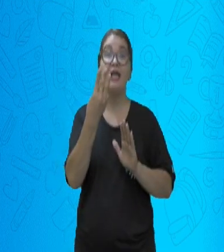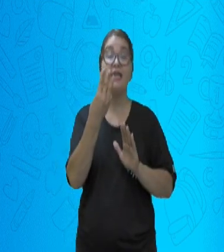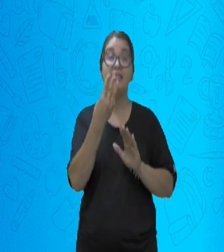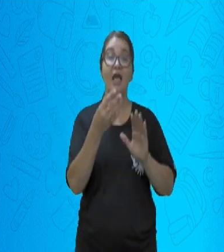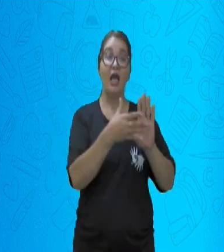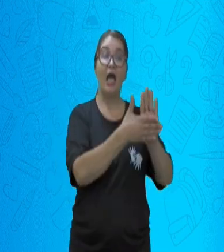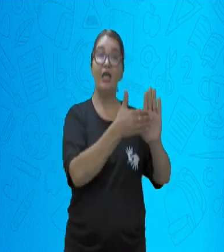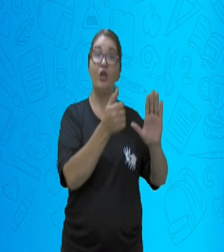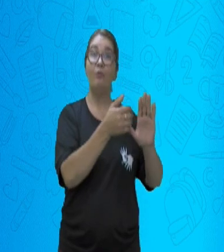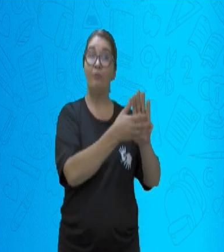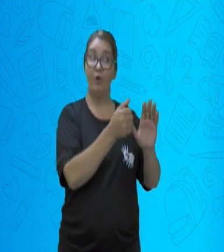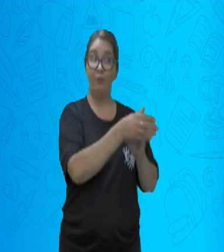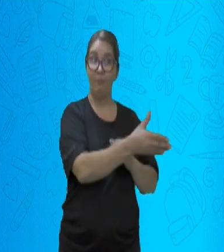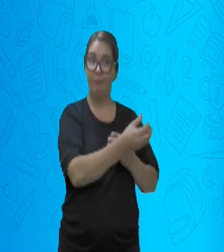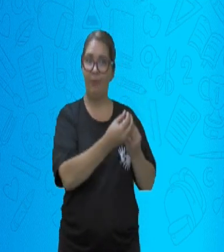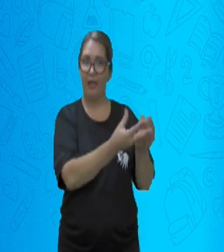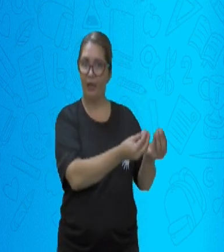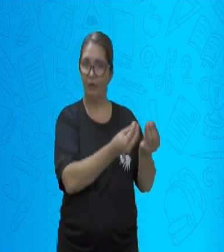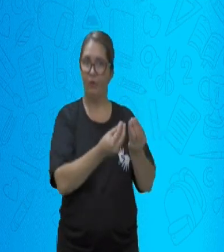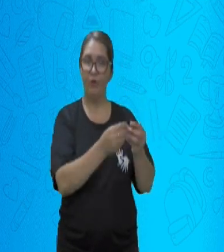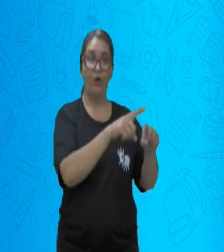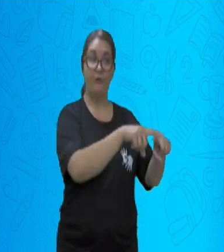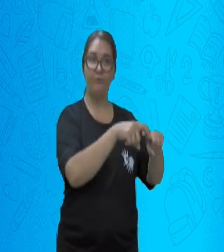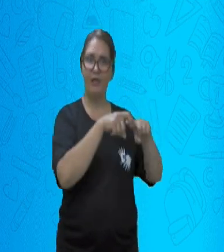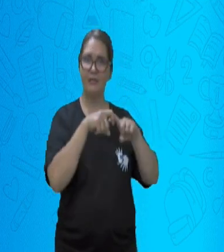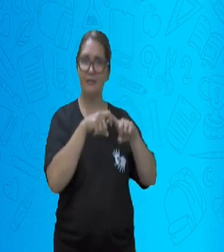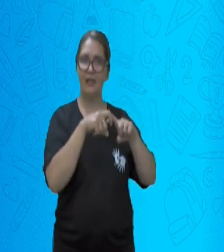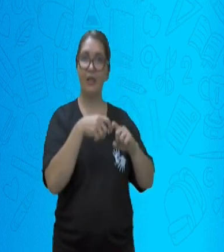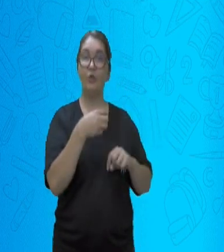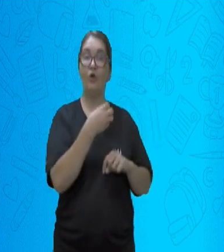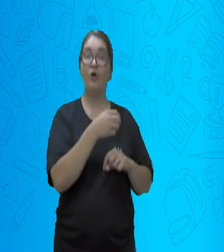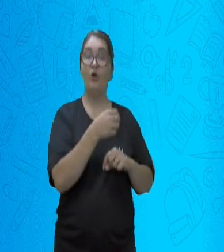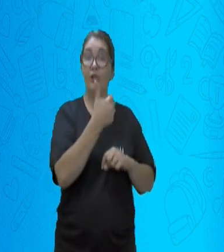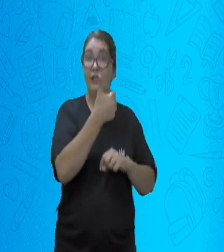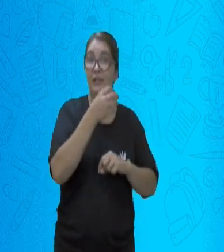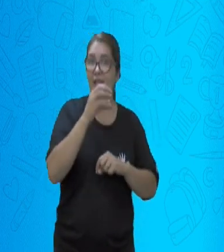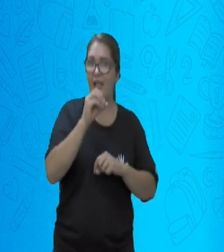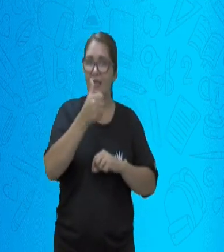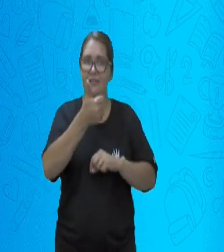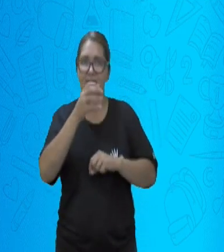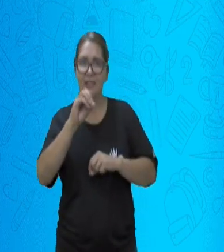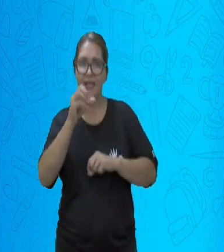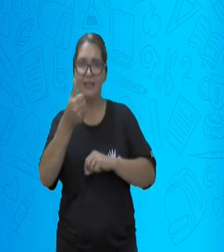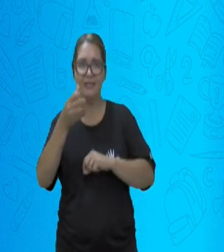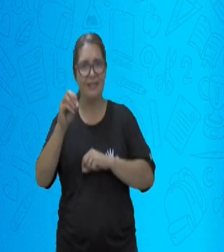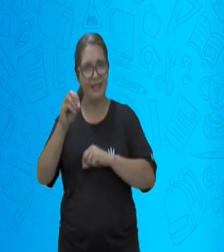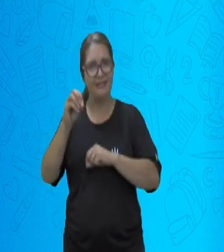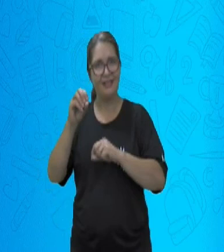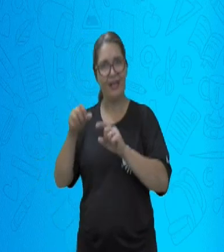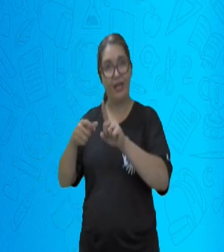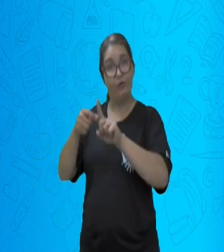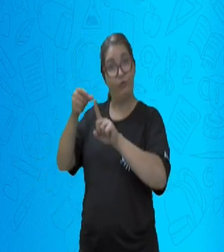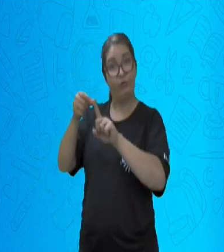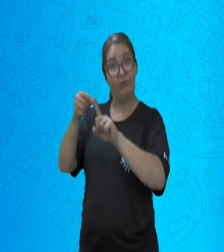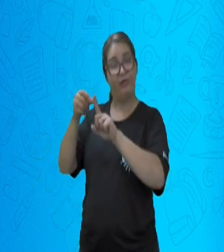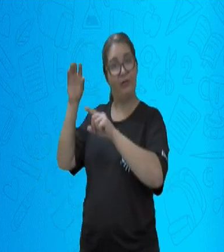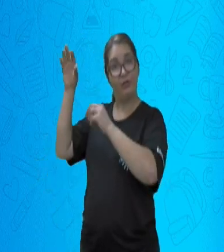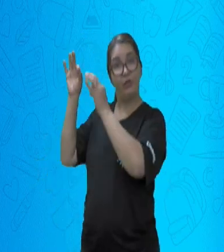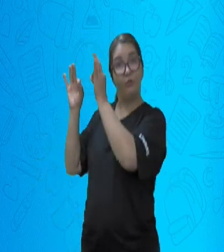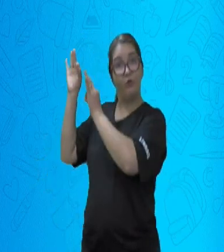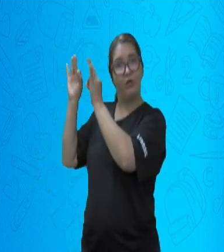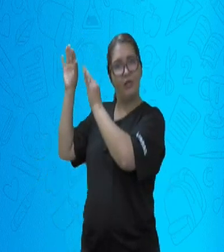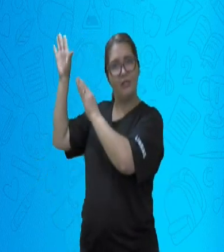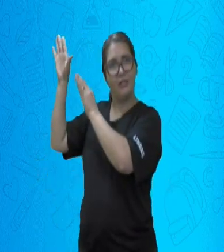aqui. Portanto, 3 passa a ser 2. Eu tirei uma e vou levar para as unidades. Então aqui eu vou formar o